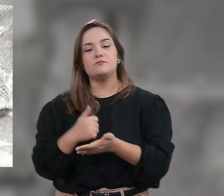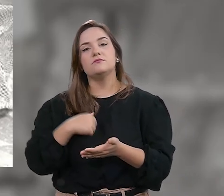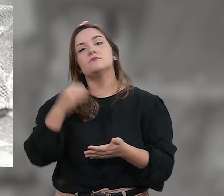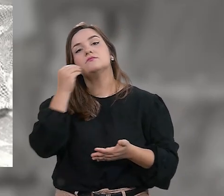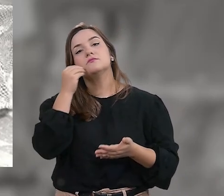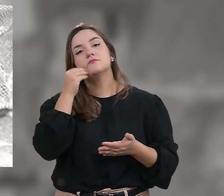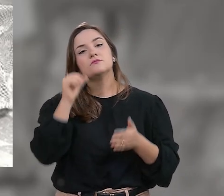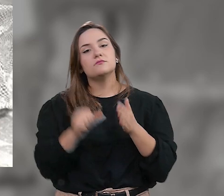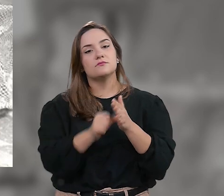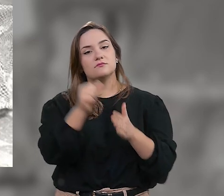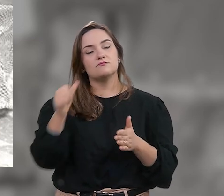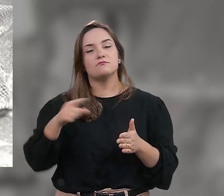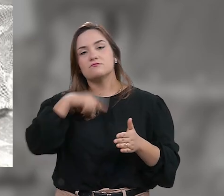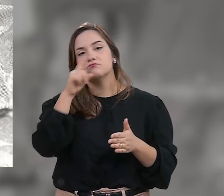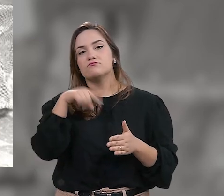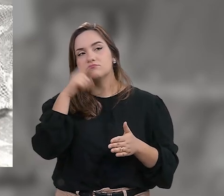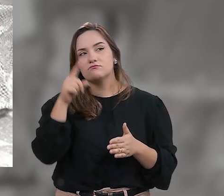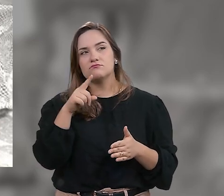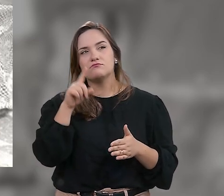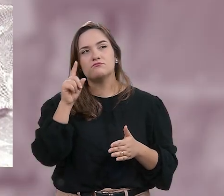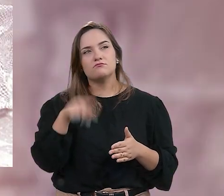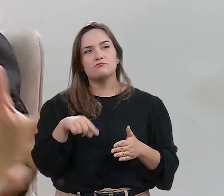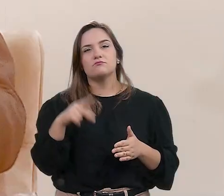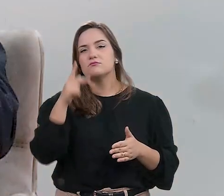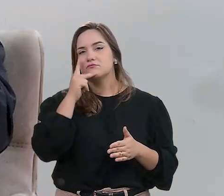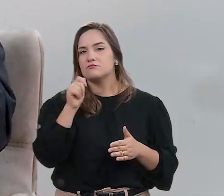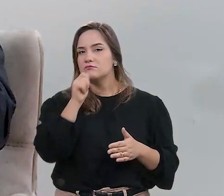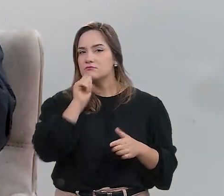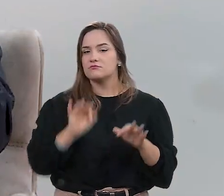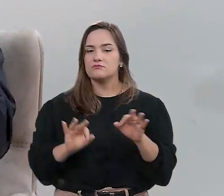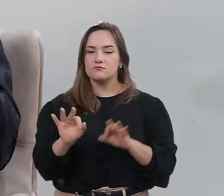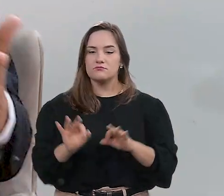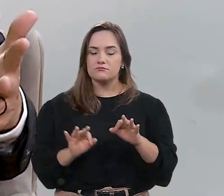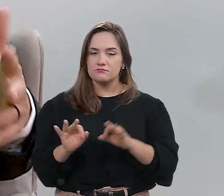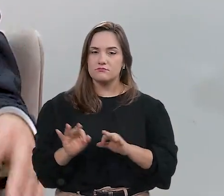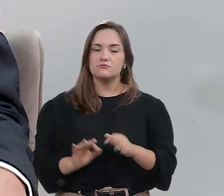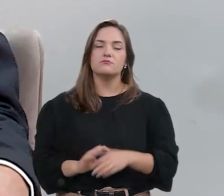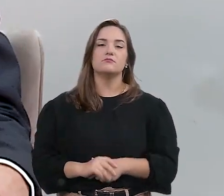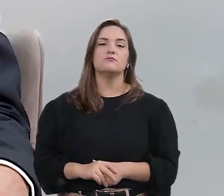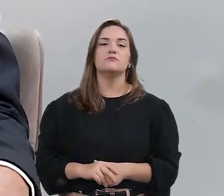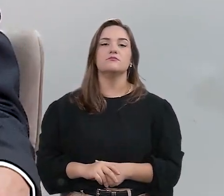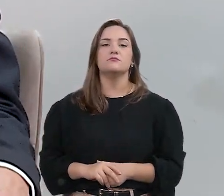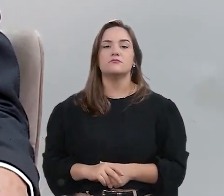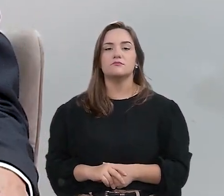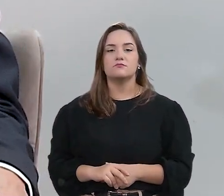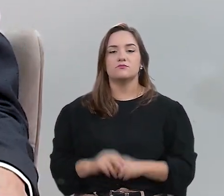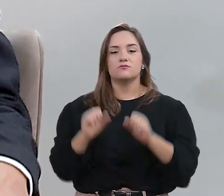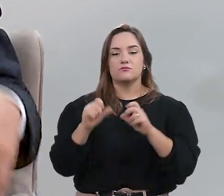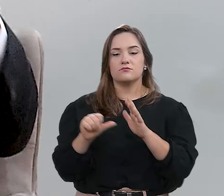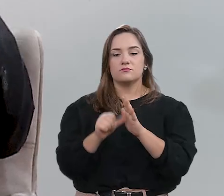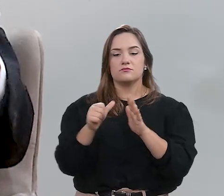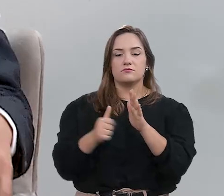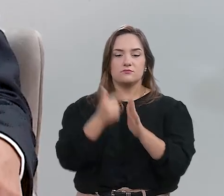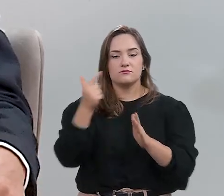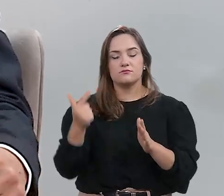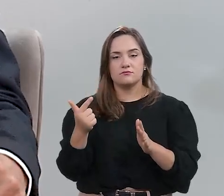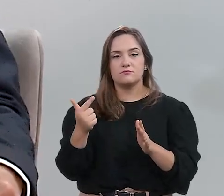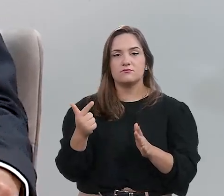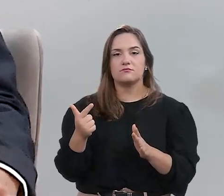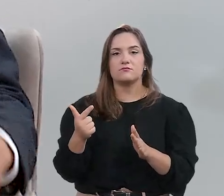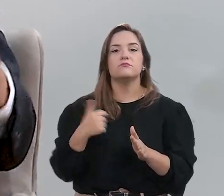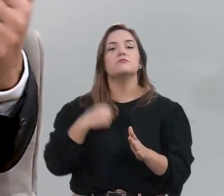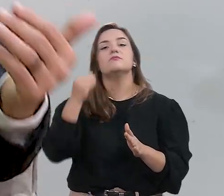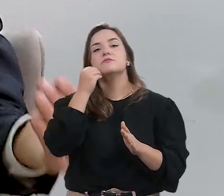saí candidato uma primeira vez, não fui eleito, na época o partido ainda estava se organizando, né? E saí pela segunda vez